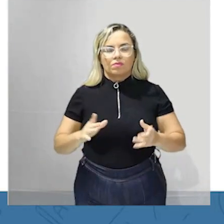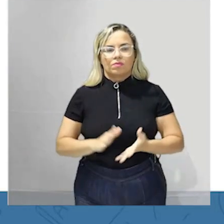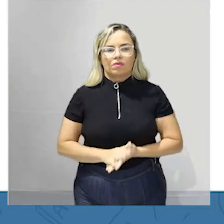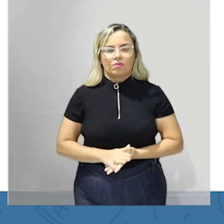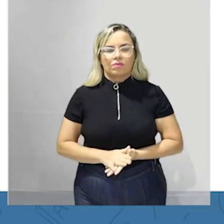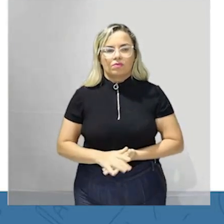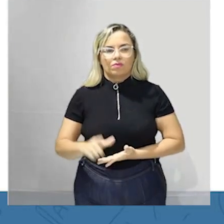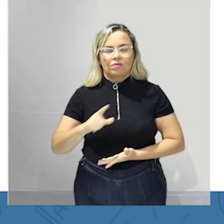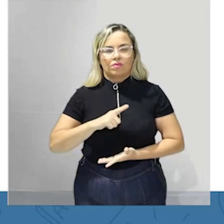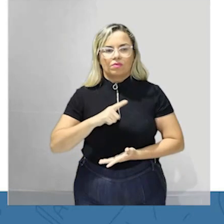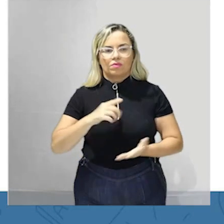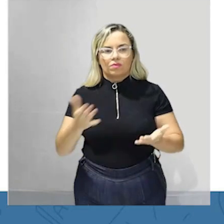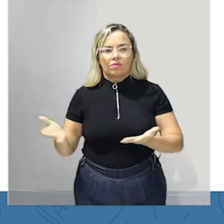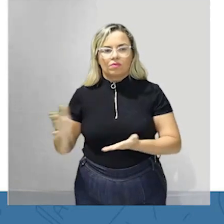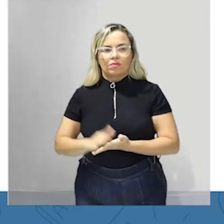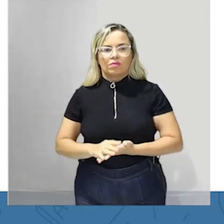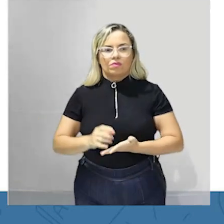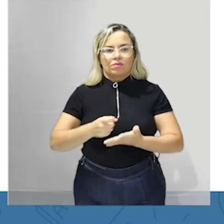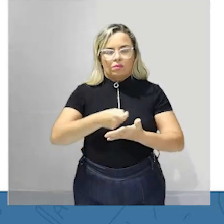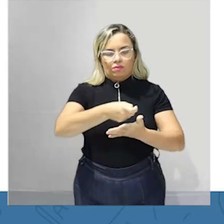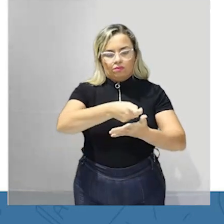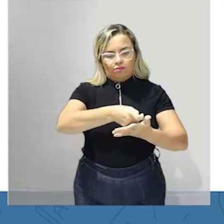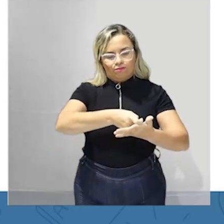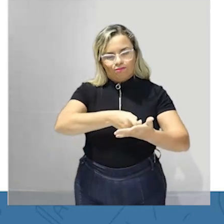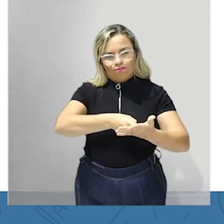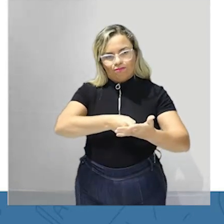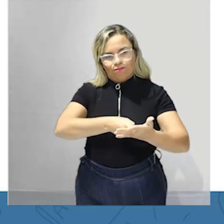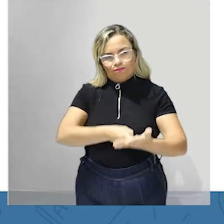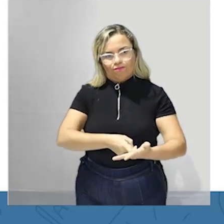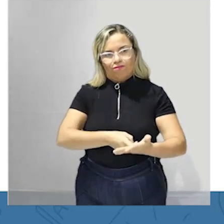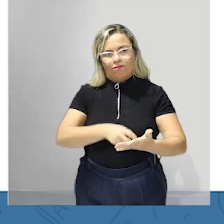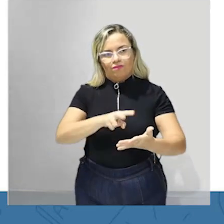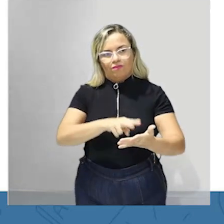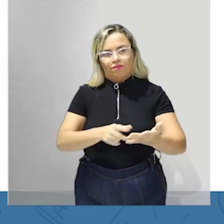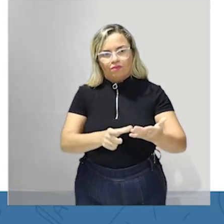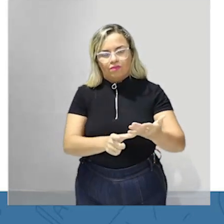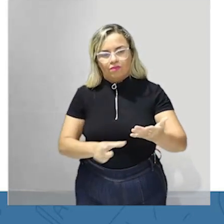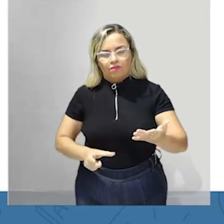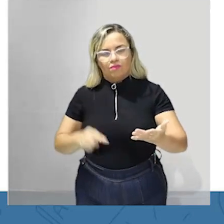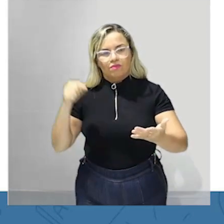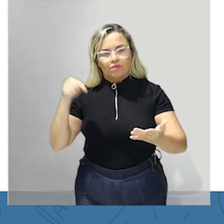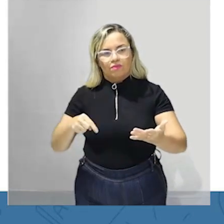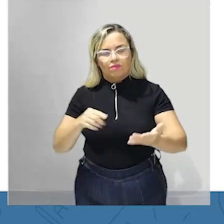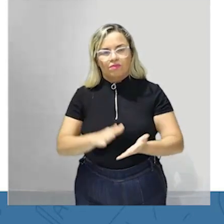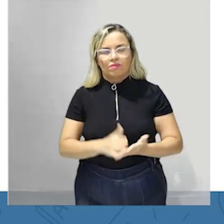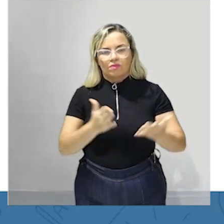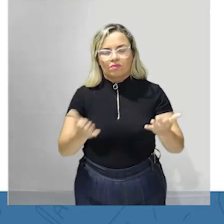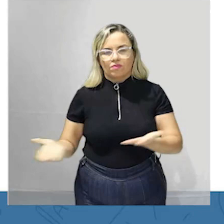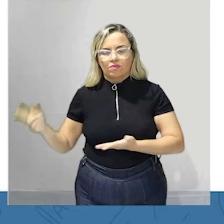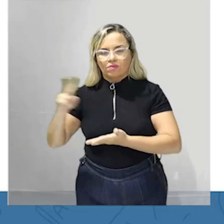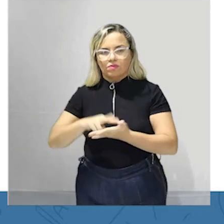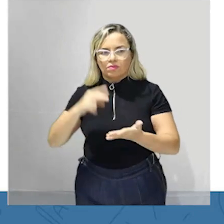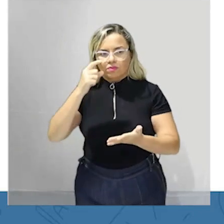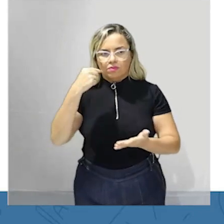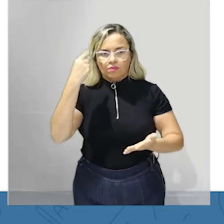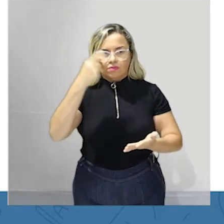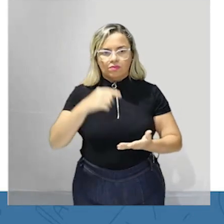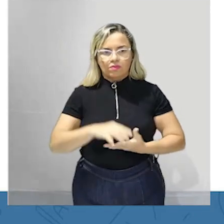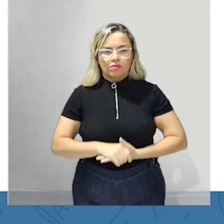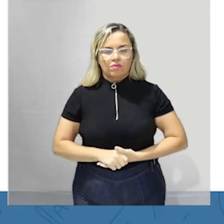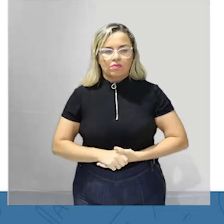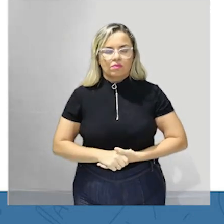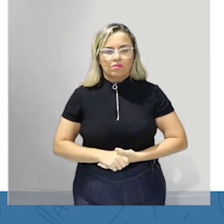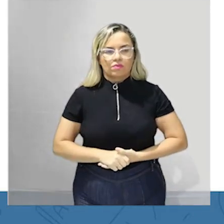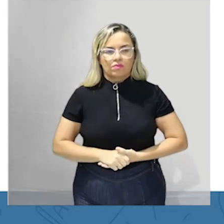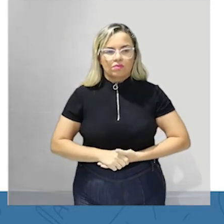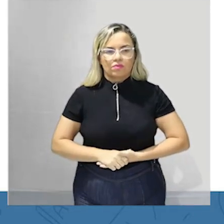Aí eu tenho aqui um texto bem grande. Bora ler. Los hermanos, tá? Eu tenho